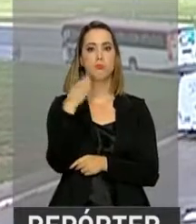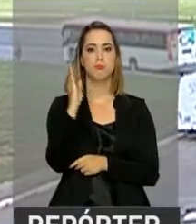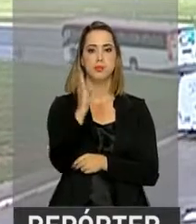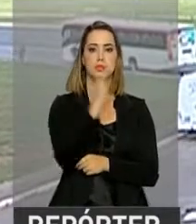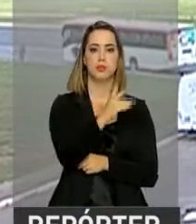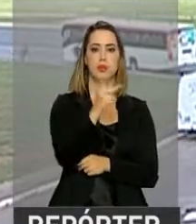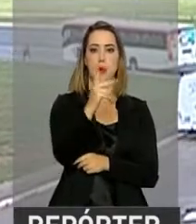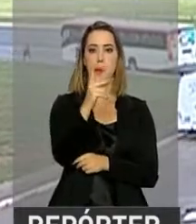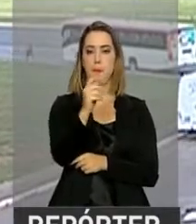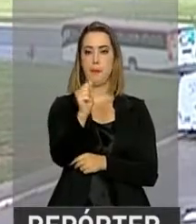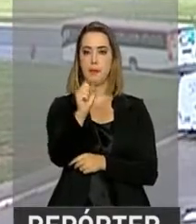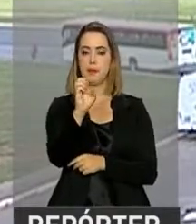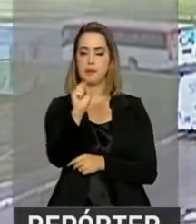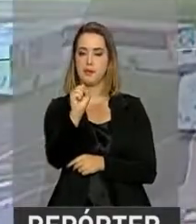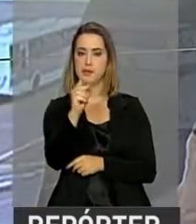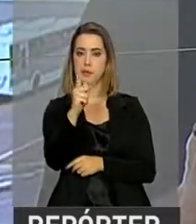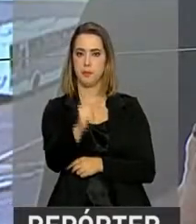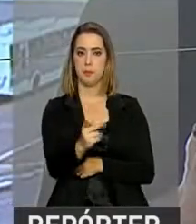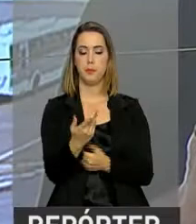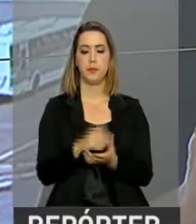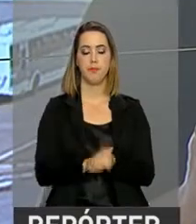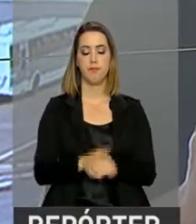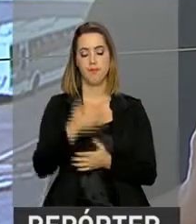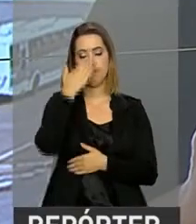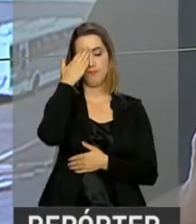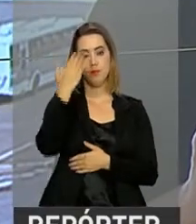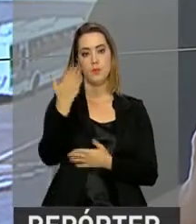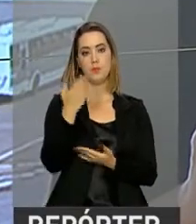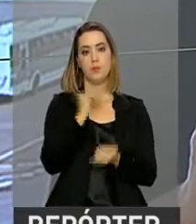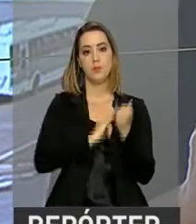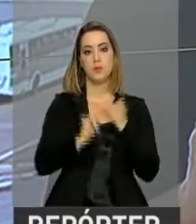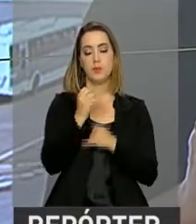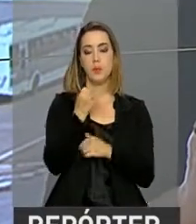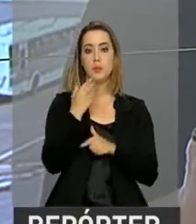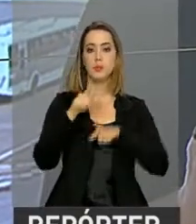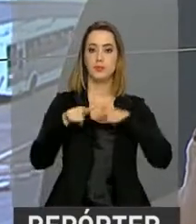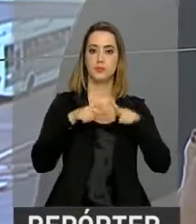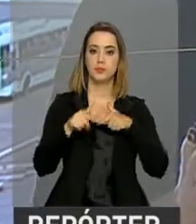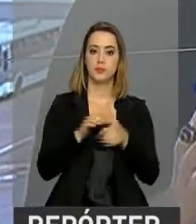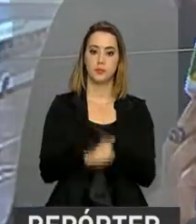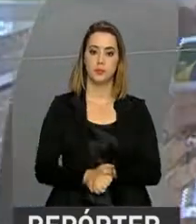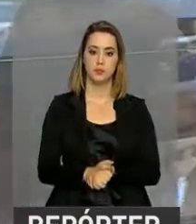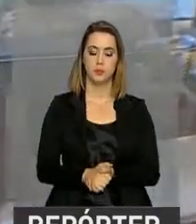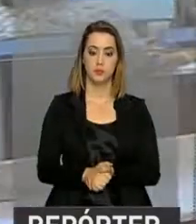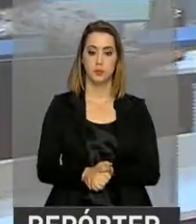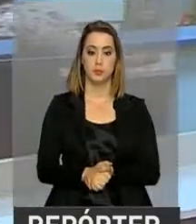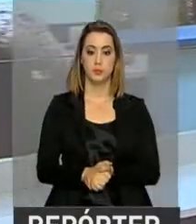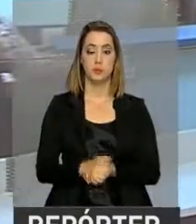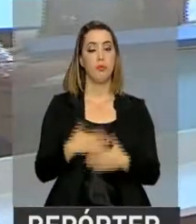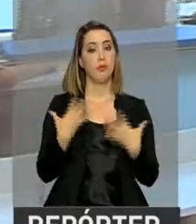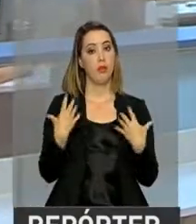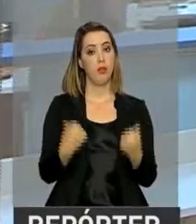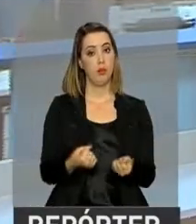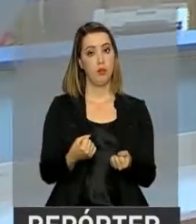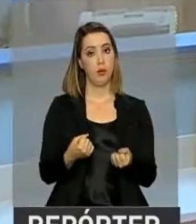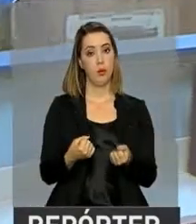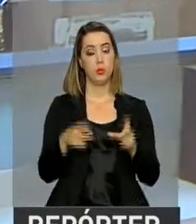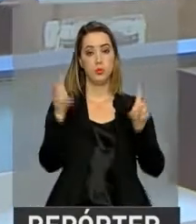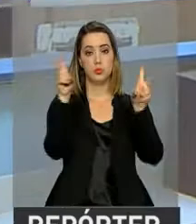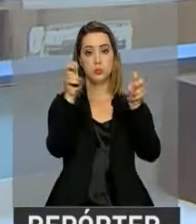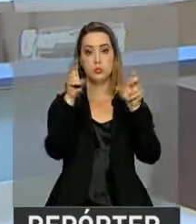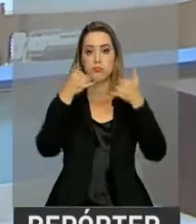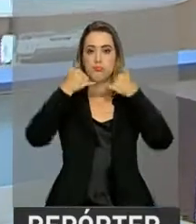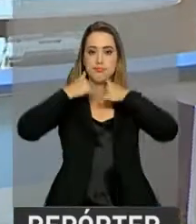no caso do PASEP. José Luiz. Obrigado, Luana, pelas informações. Bom trabalho para você. Vamos falar agora de